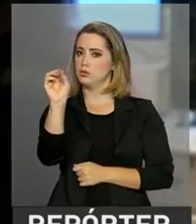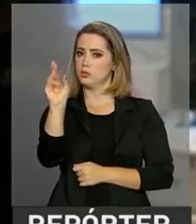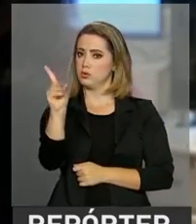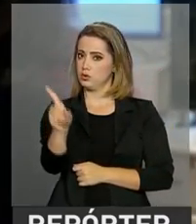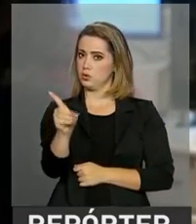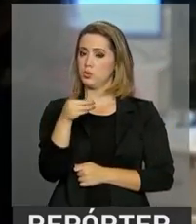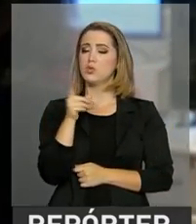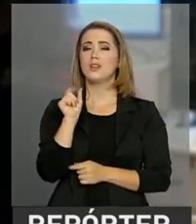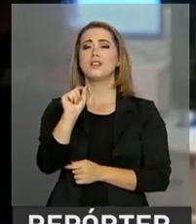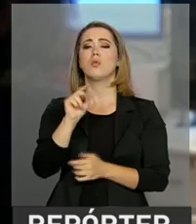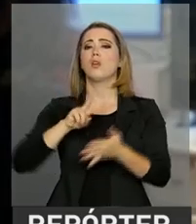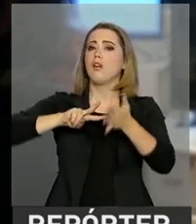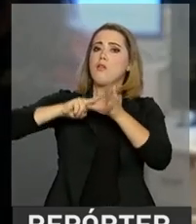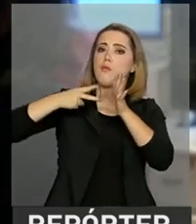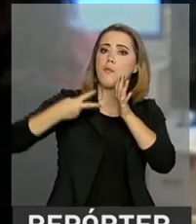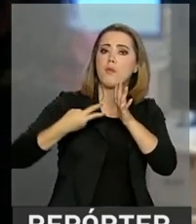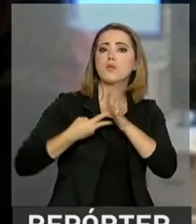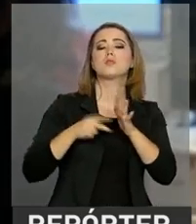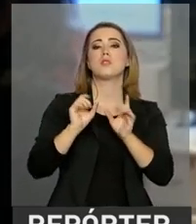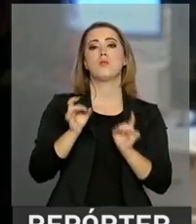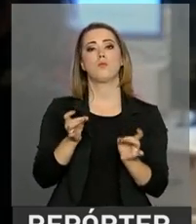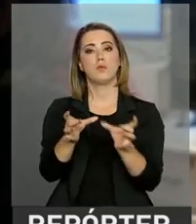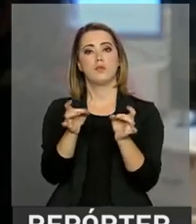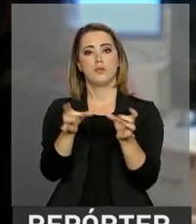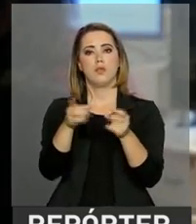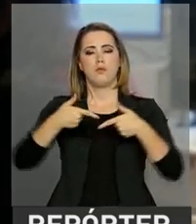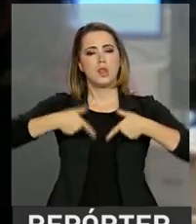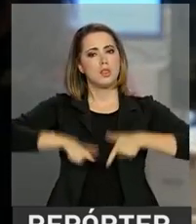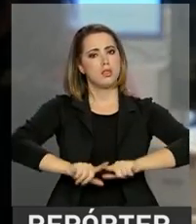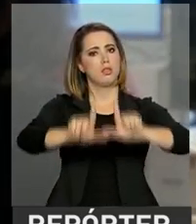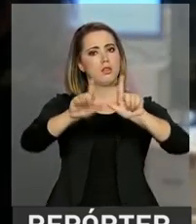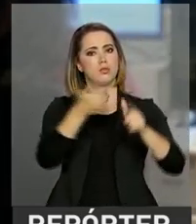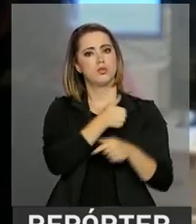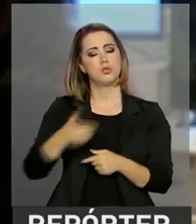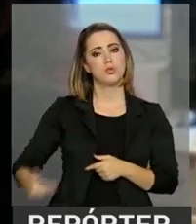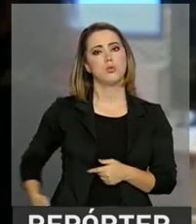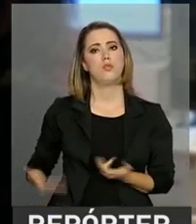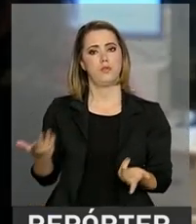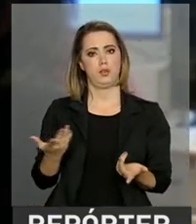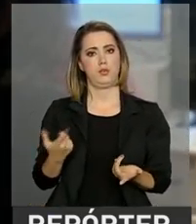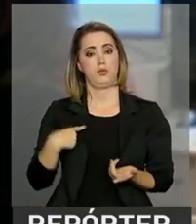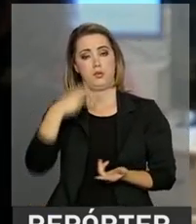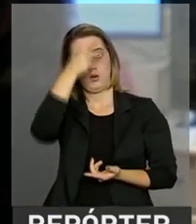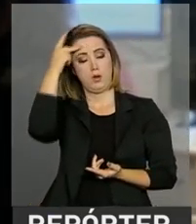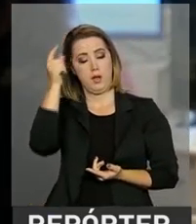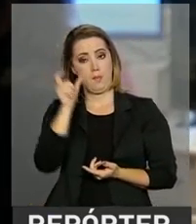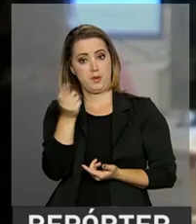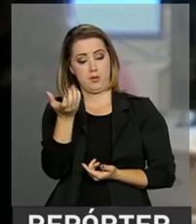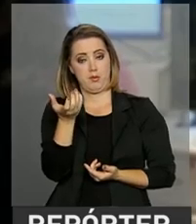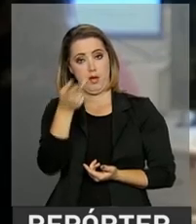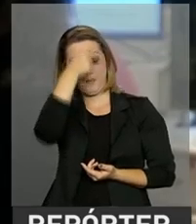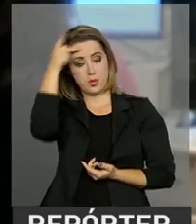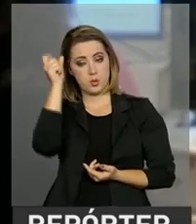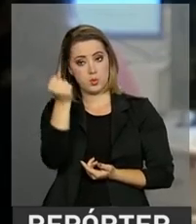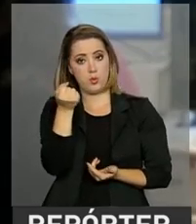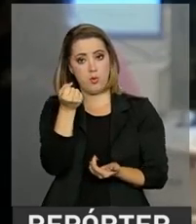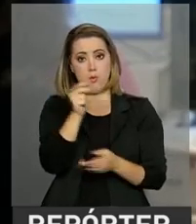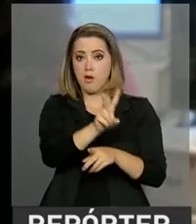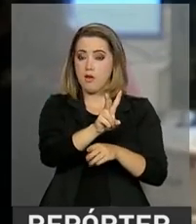venda de títulos públicos federais na prática o investidor ele empresta dinheiro para o governo em troca do direito de